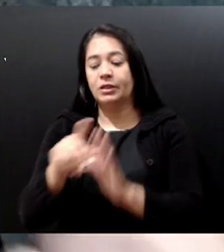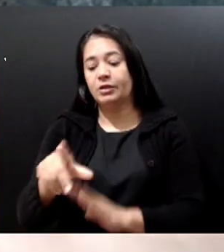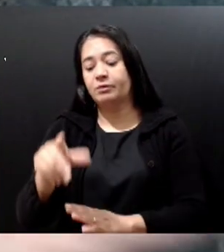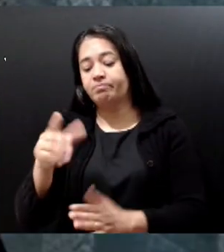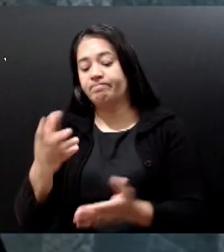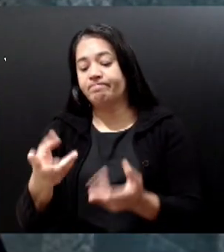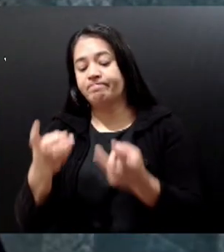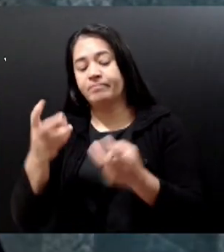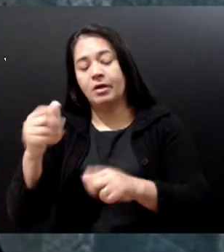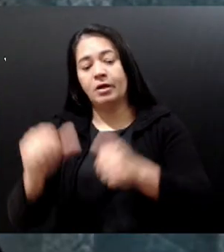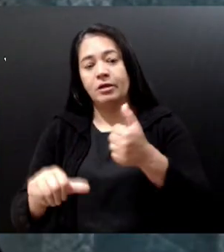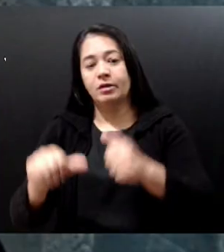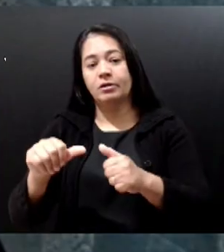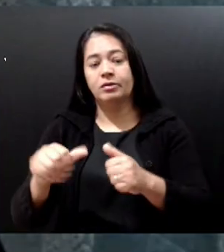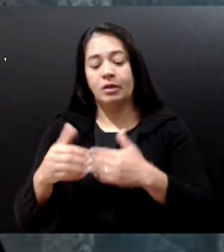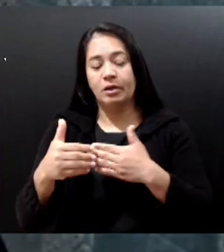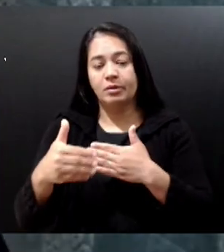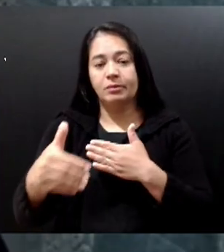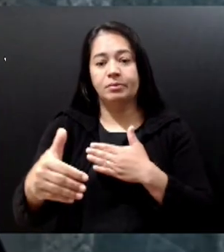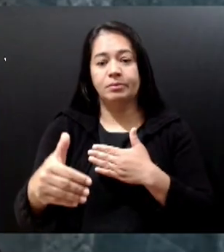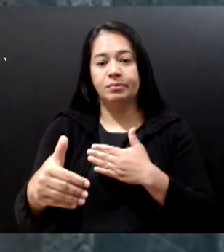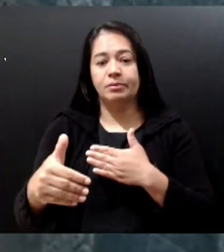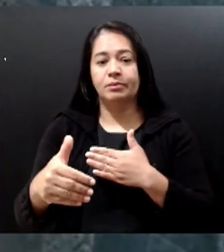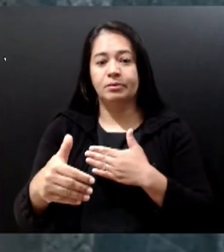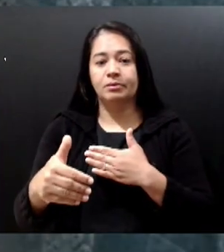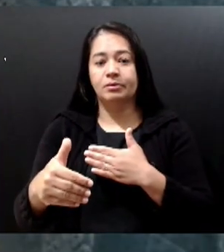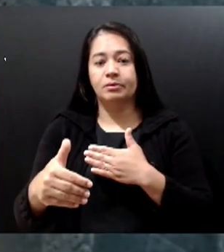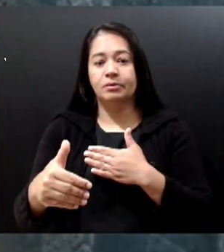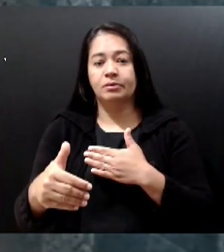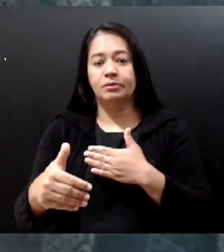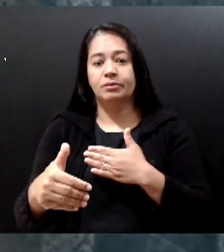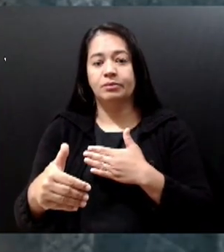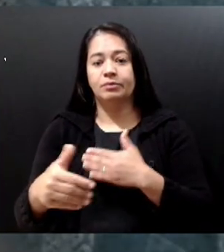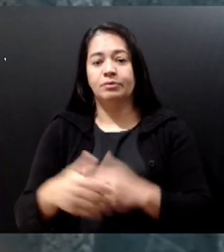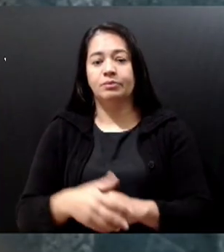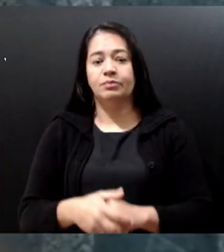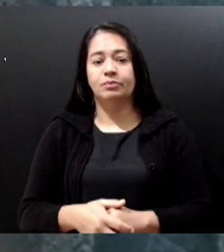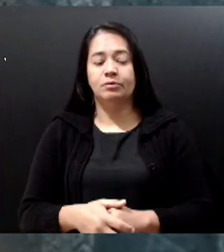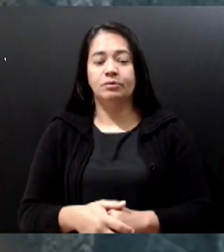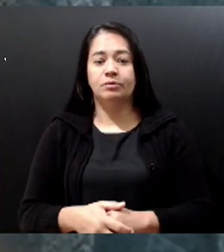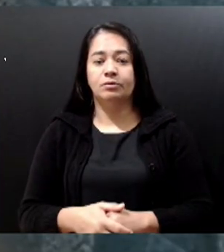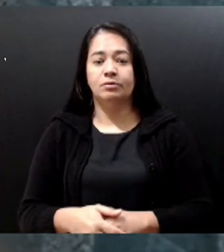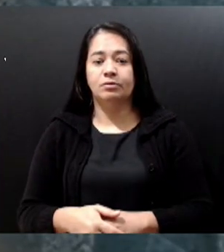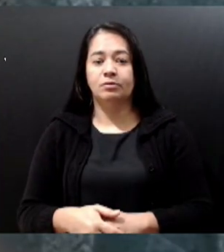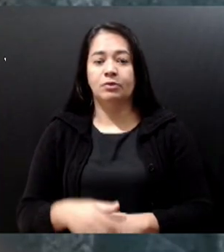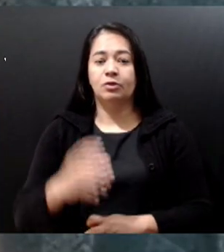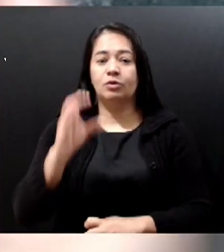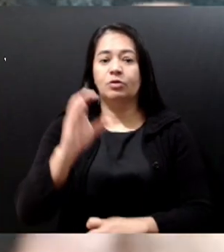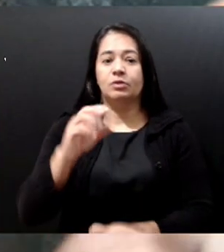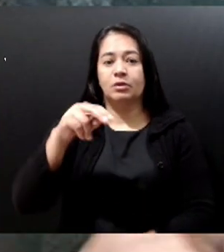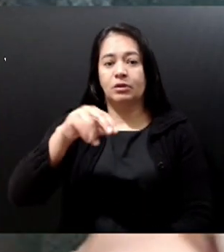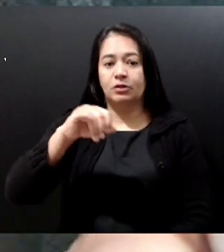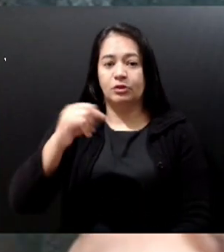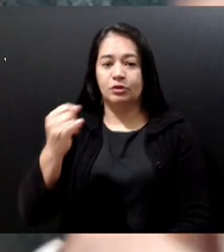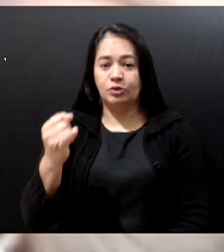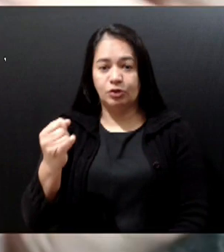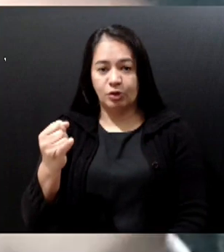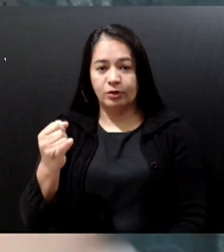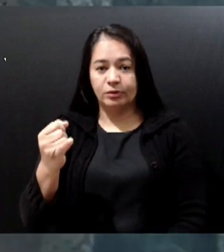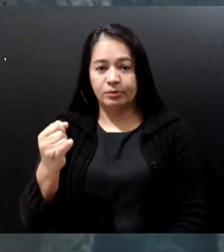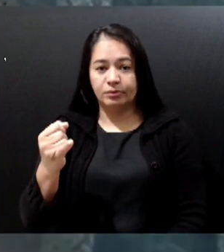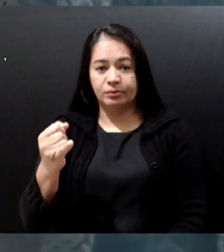dessa decisão, o CNJ, que é o Conselho Nacional de Justiça, determina que o casamento no